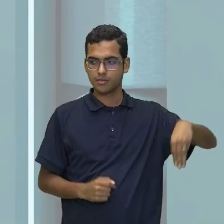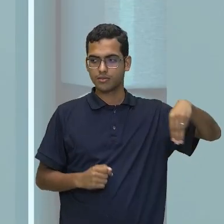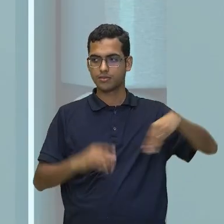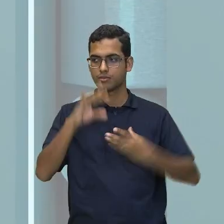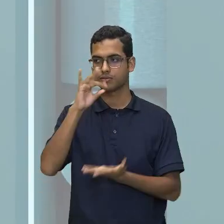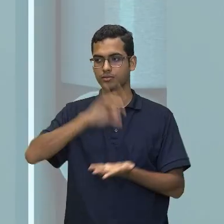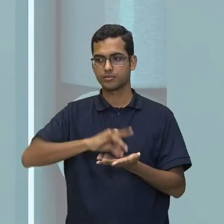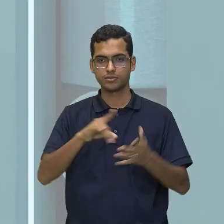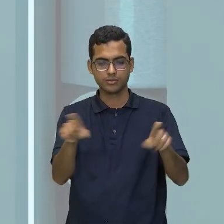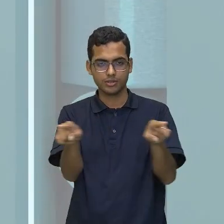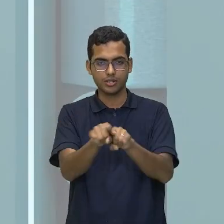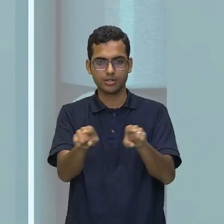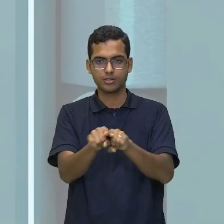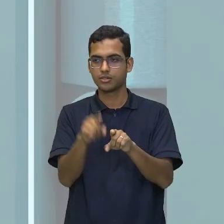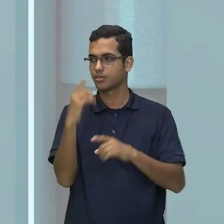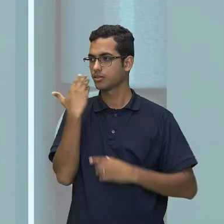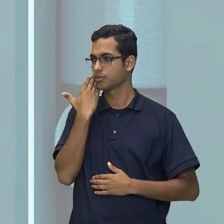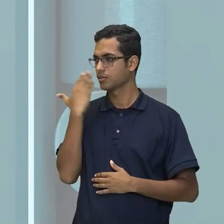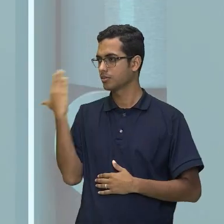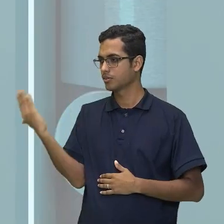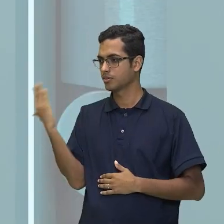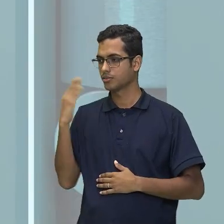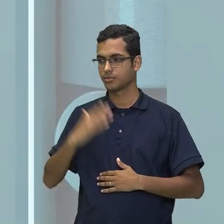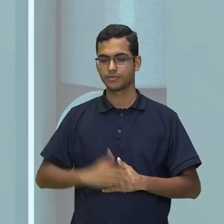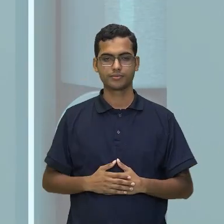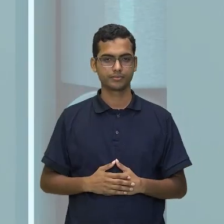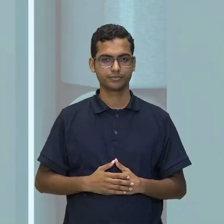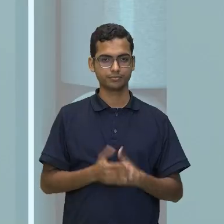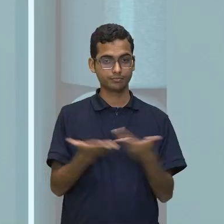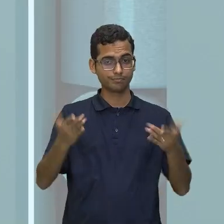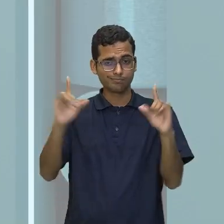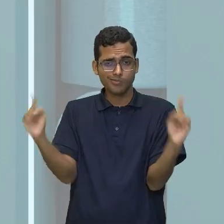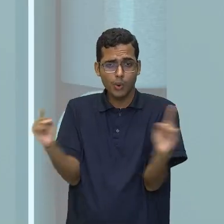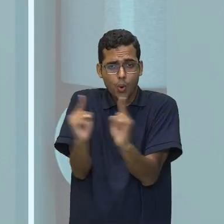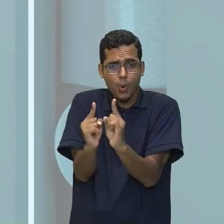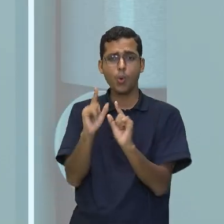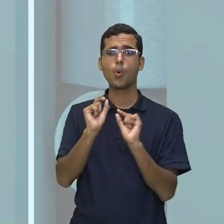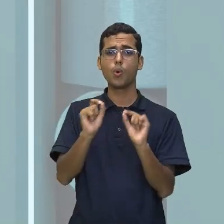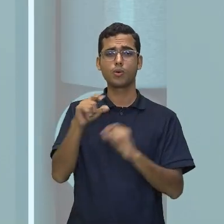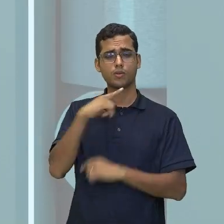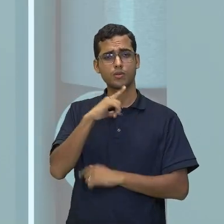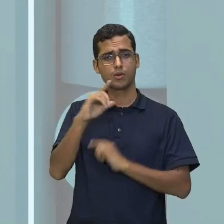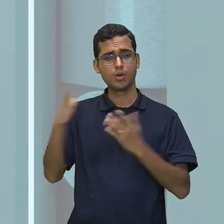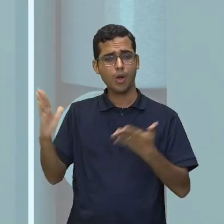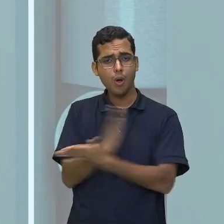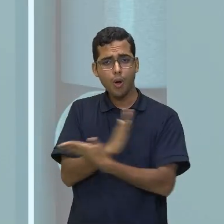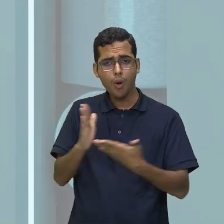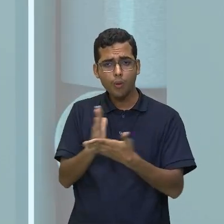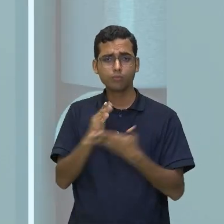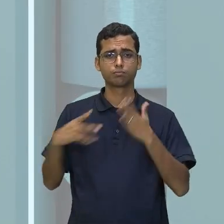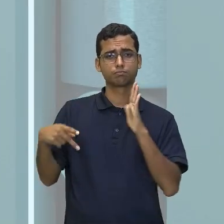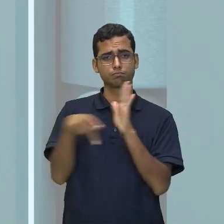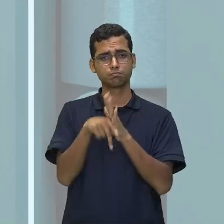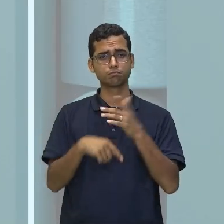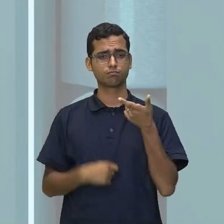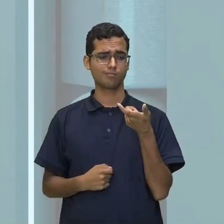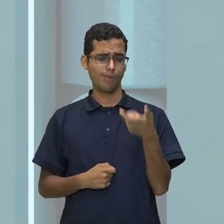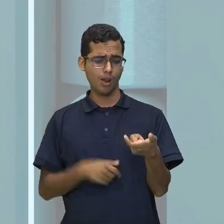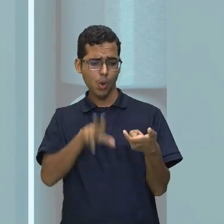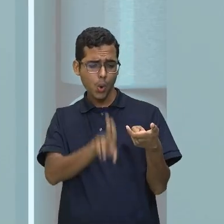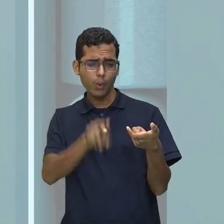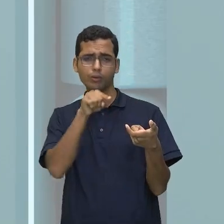colocar. E agora, além dessas abreviações, existem alguns termos que as pessoas usam, como